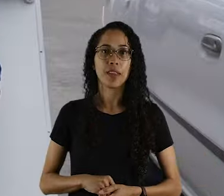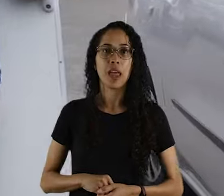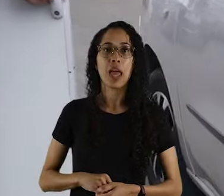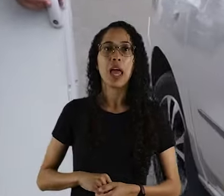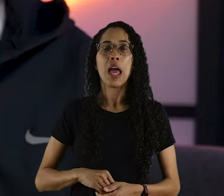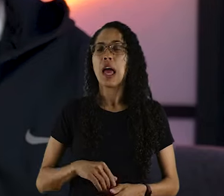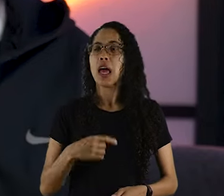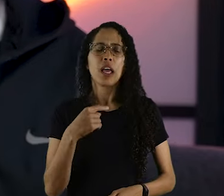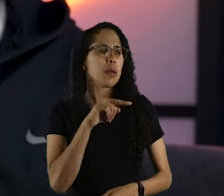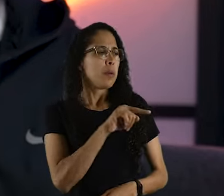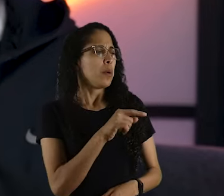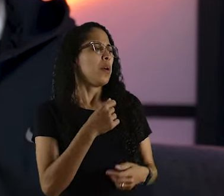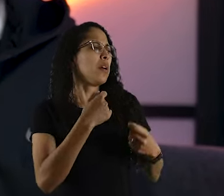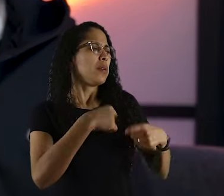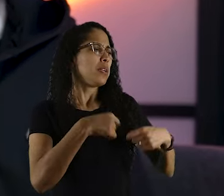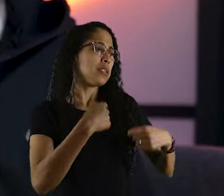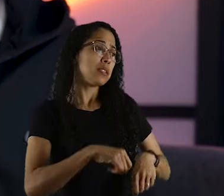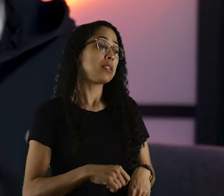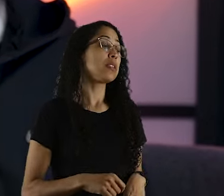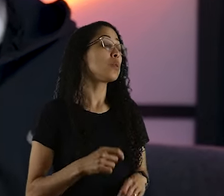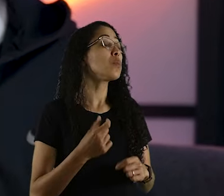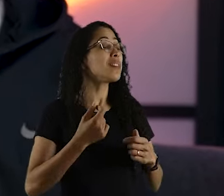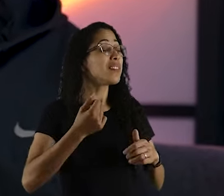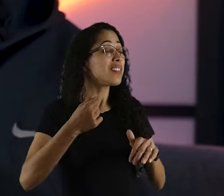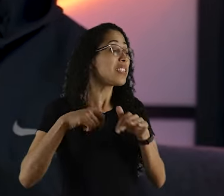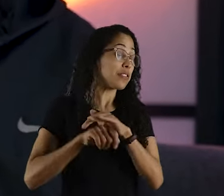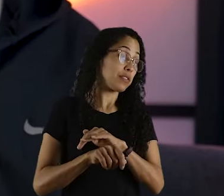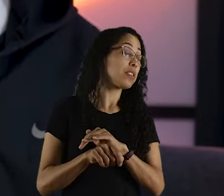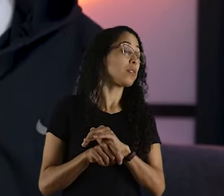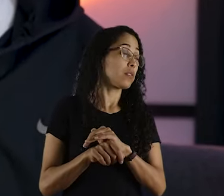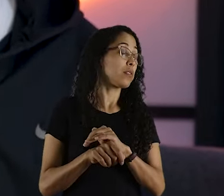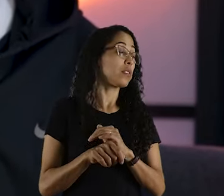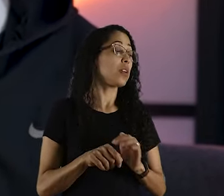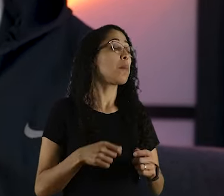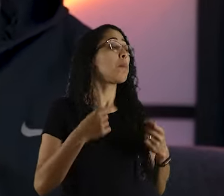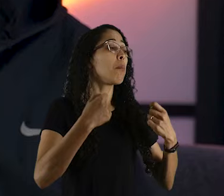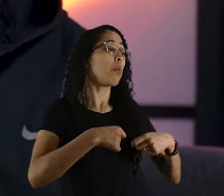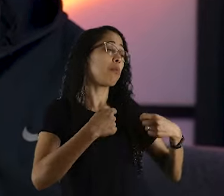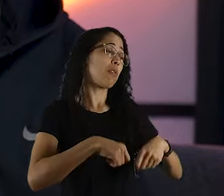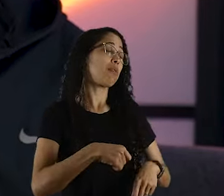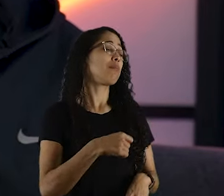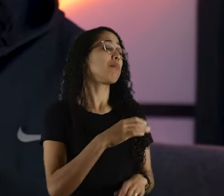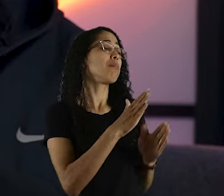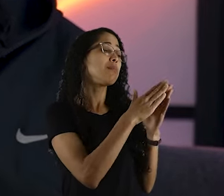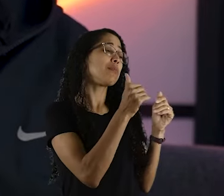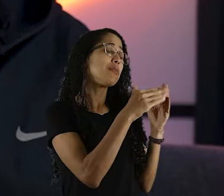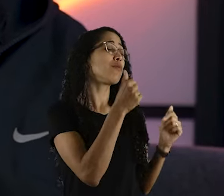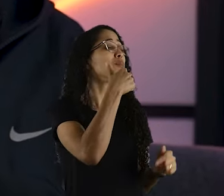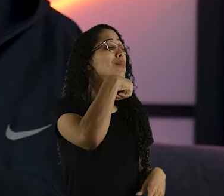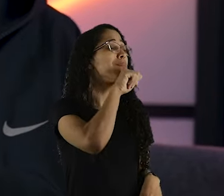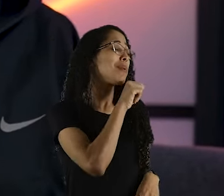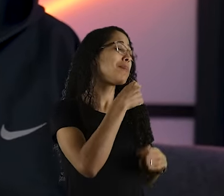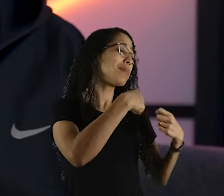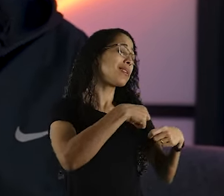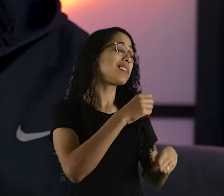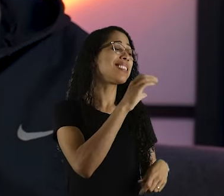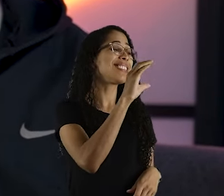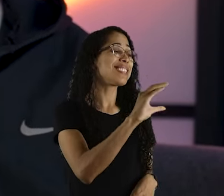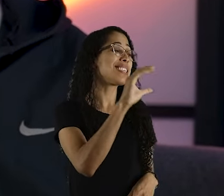de menor, eu não posso. Eu tenho que inscrever uma pessoa de maior. Me dá o seu CPF para eu inscrever, aí tem